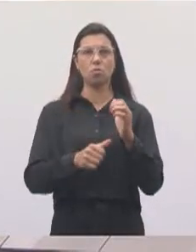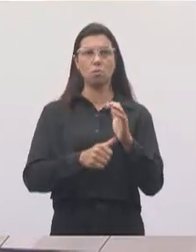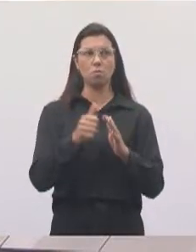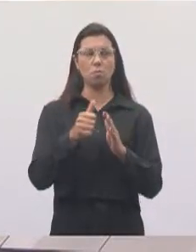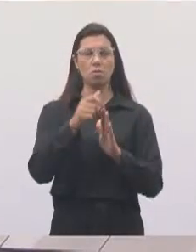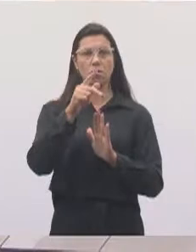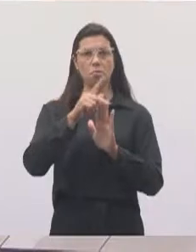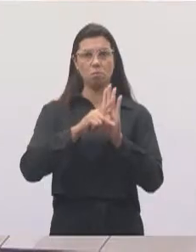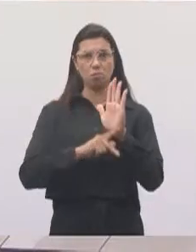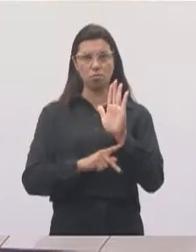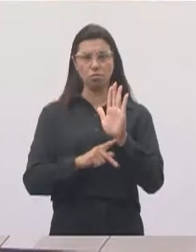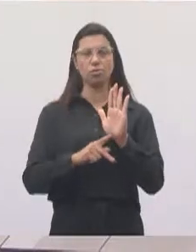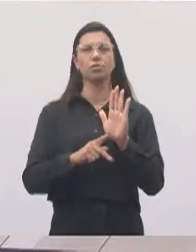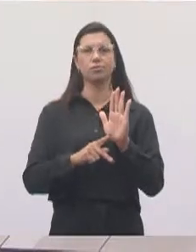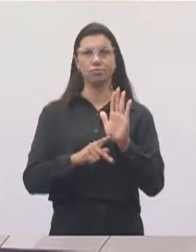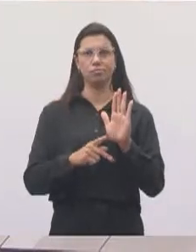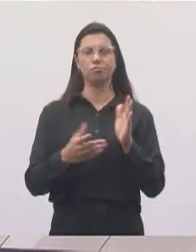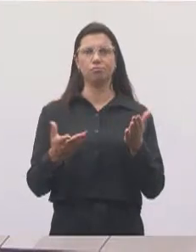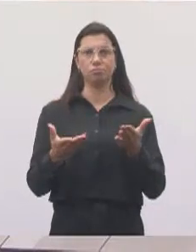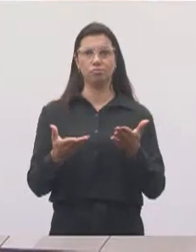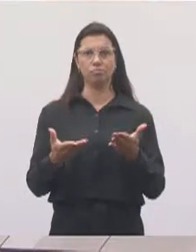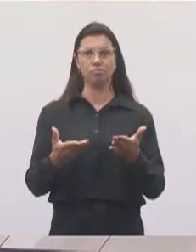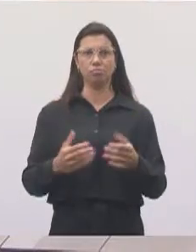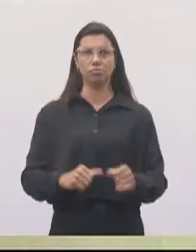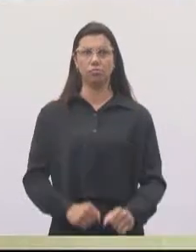primeiro projeto constante da ordem do dia.